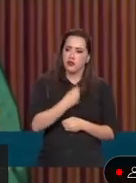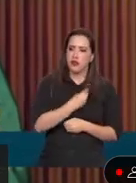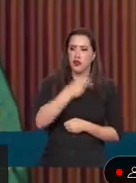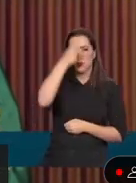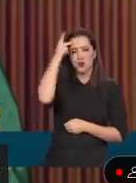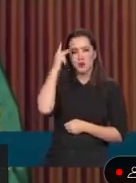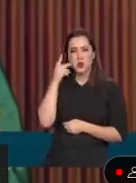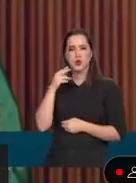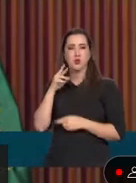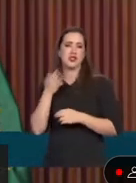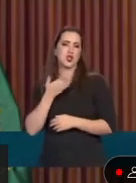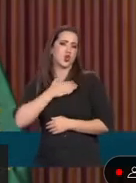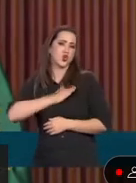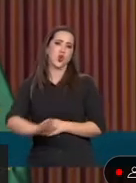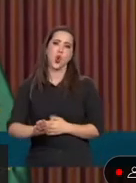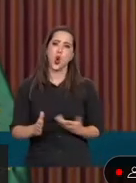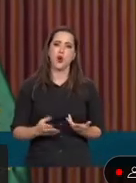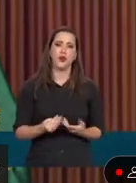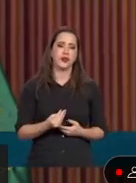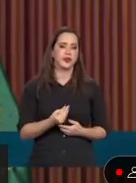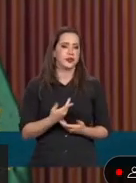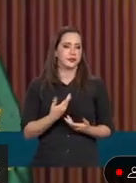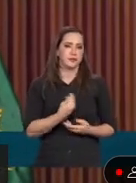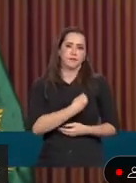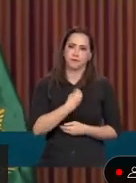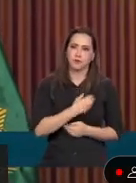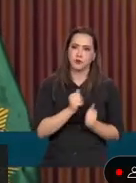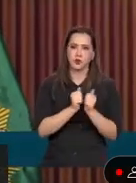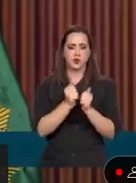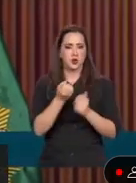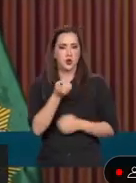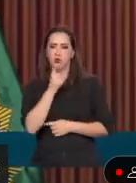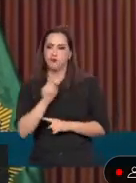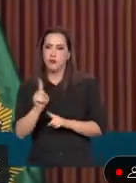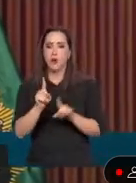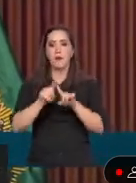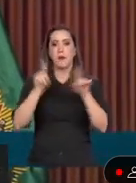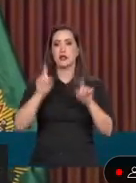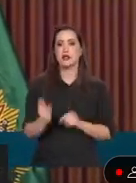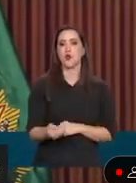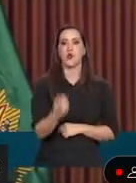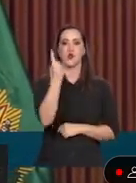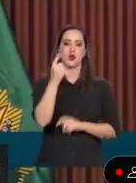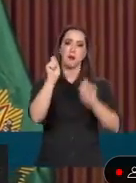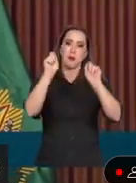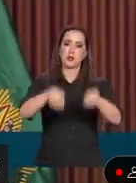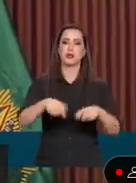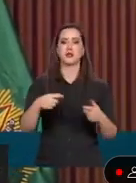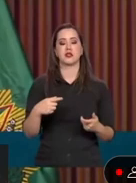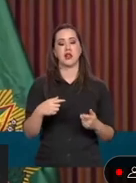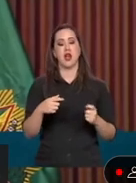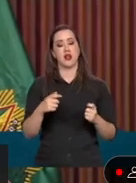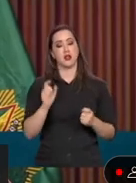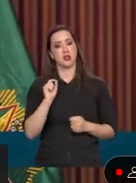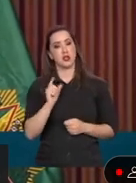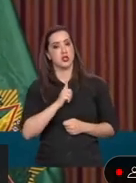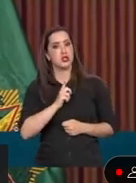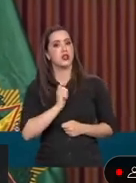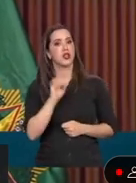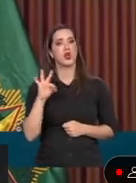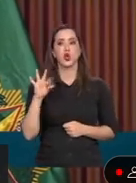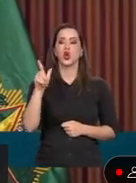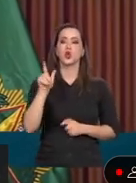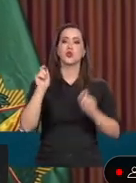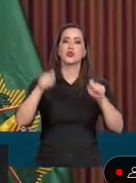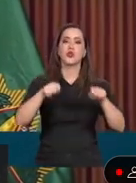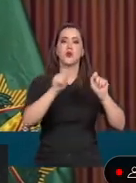a gente não gosta, com o que a gente não se dá bem, mas é o único regime que permite que todos